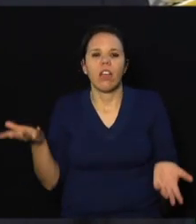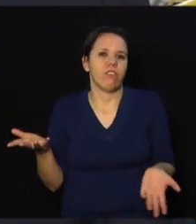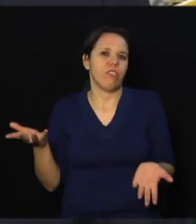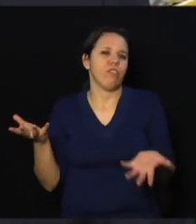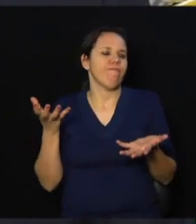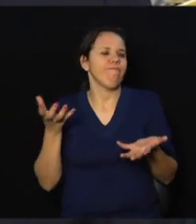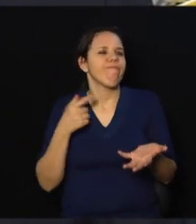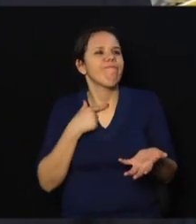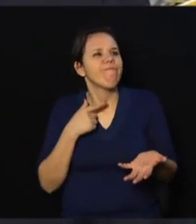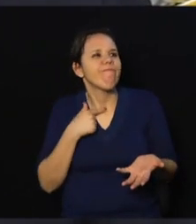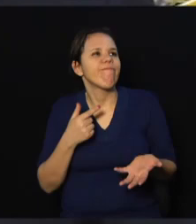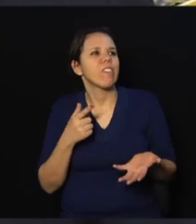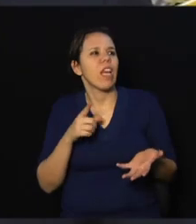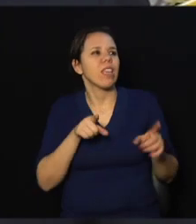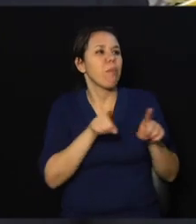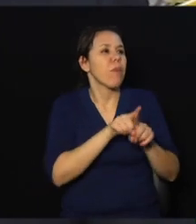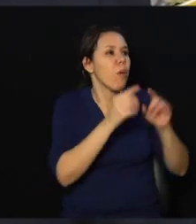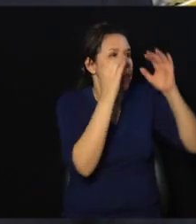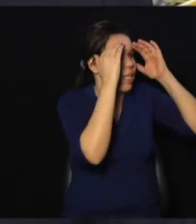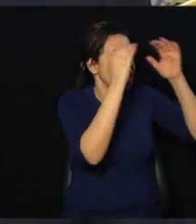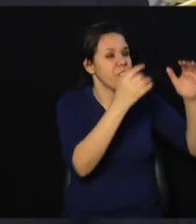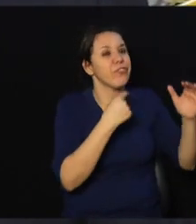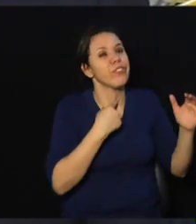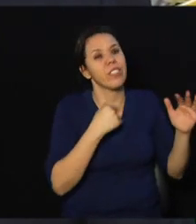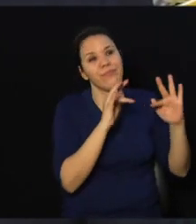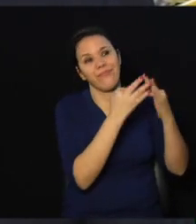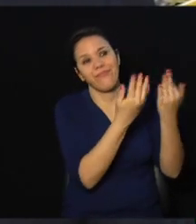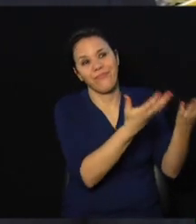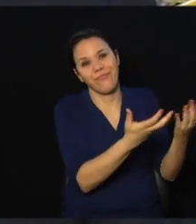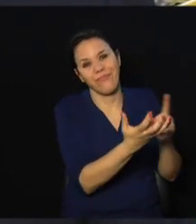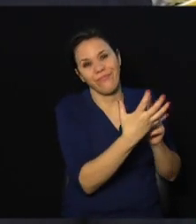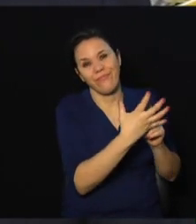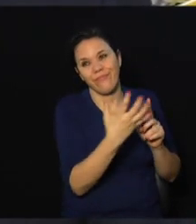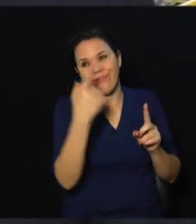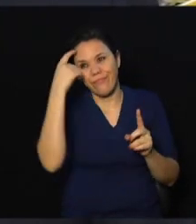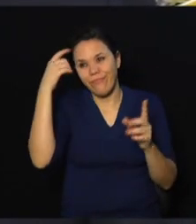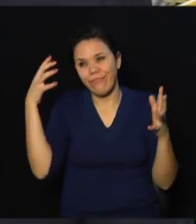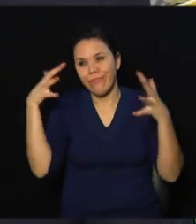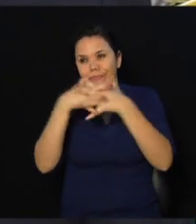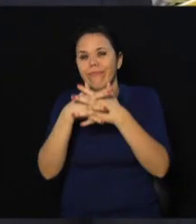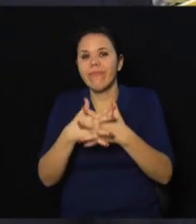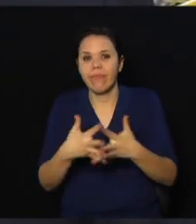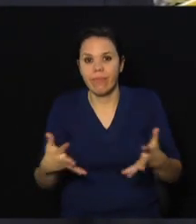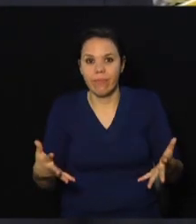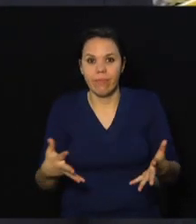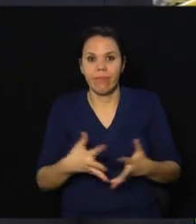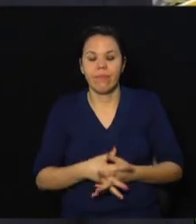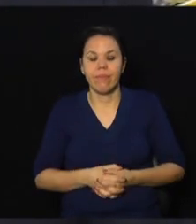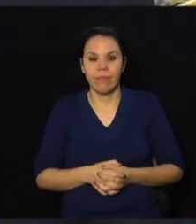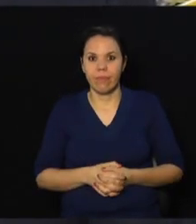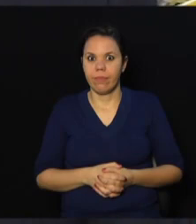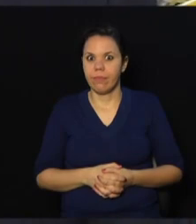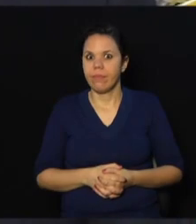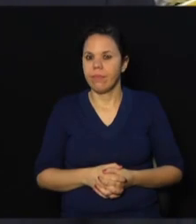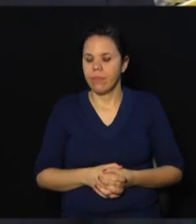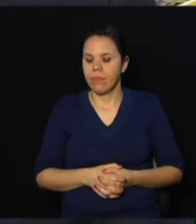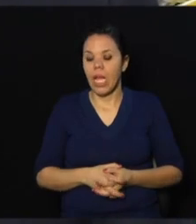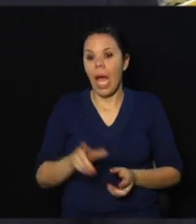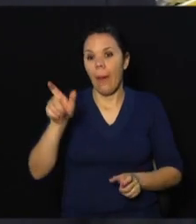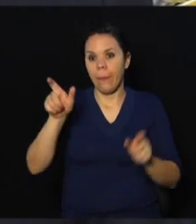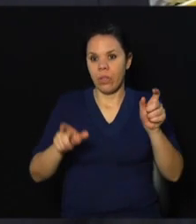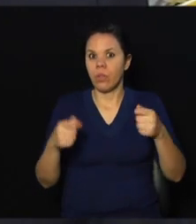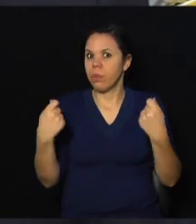às vezes ele quer atender o desejo dos pais, e aí na cabeça vira uma confusão. Exatamente. E aí por isso que eu falo, a pessoa tem que